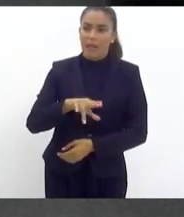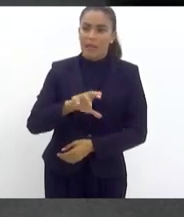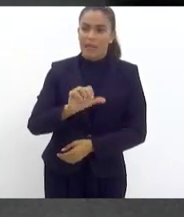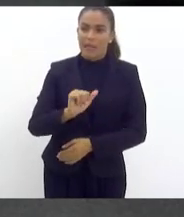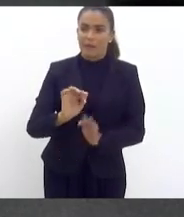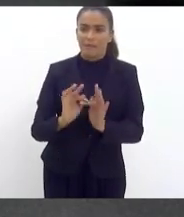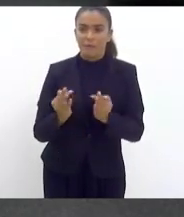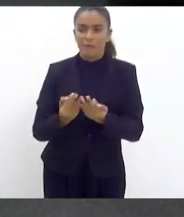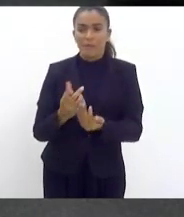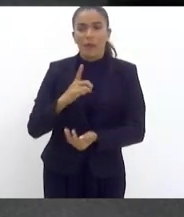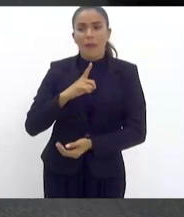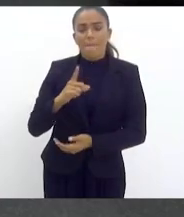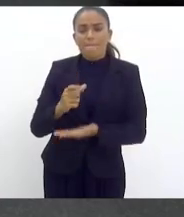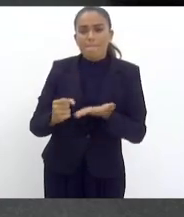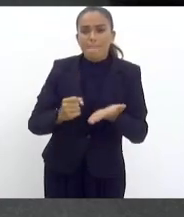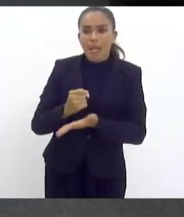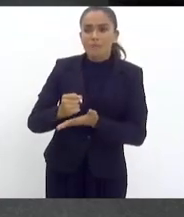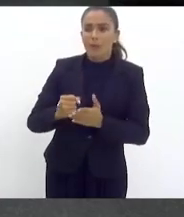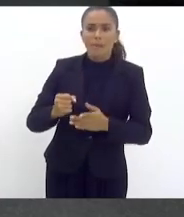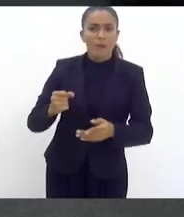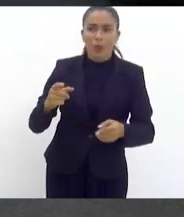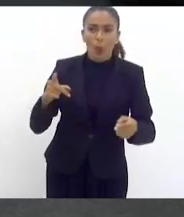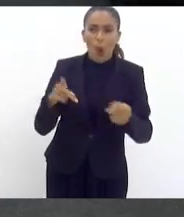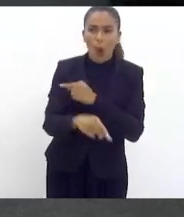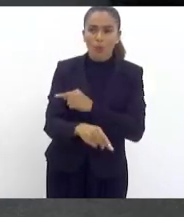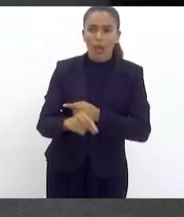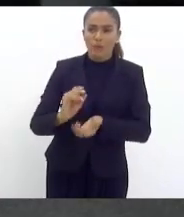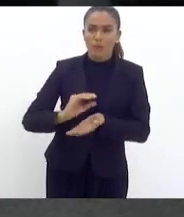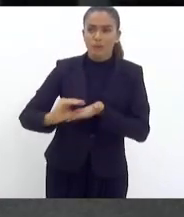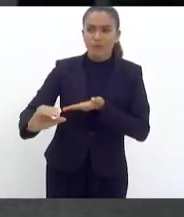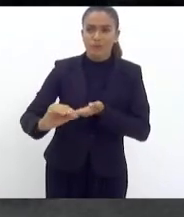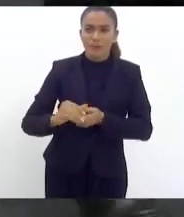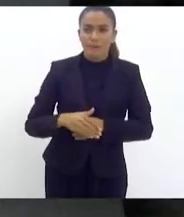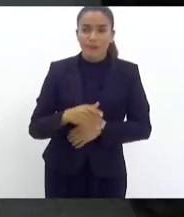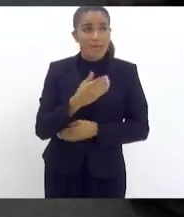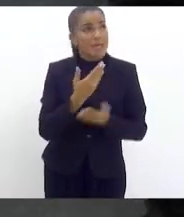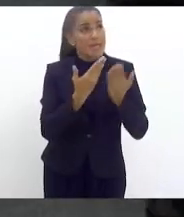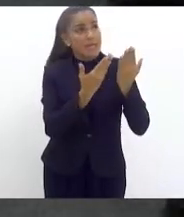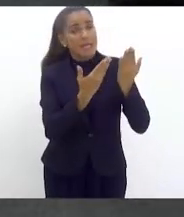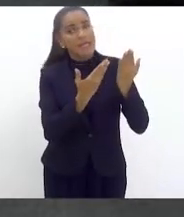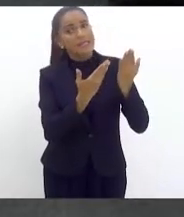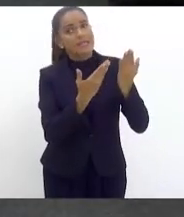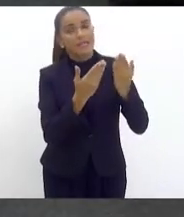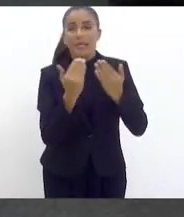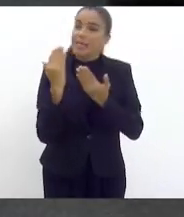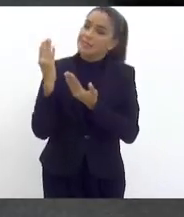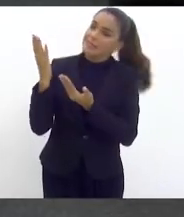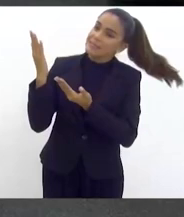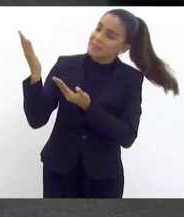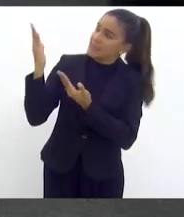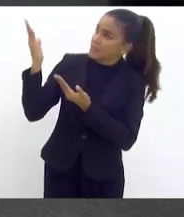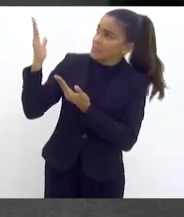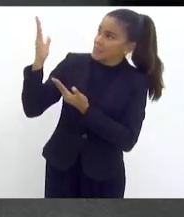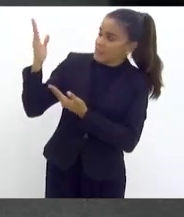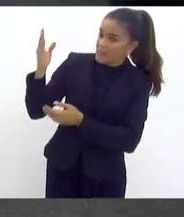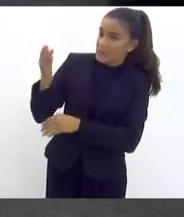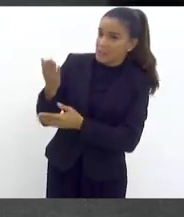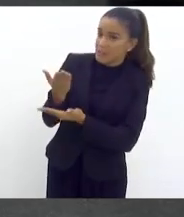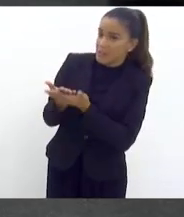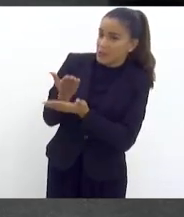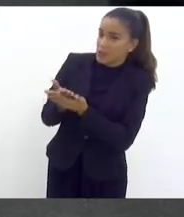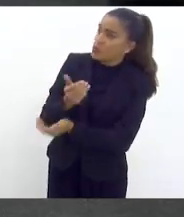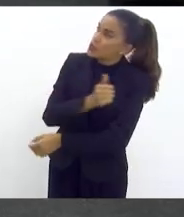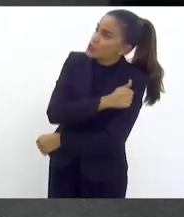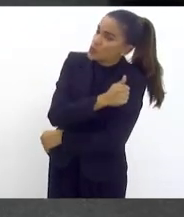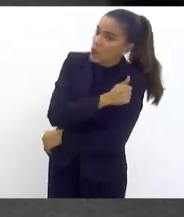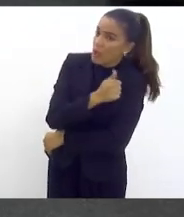sido basicamente cortados. Esses estudantes, essas mulheres, na sua maioria, a gente pode aqui